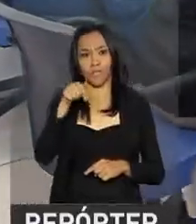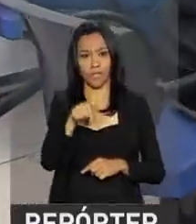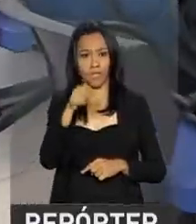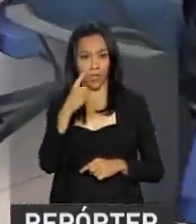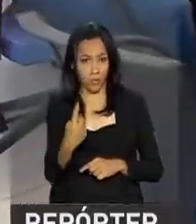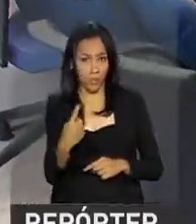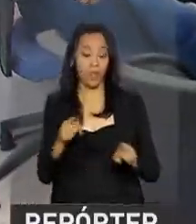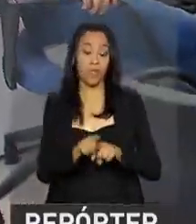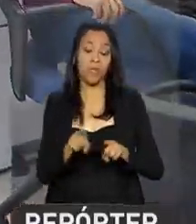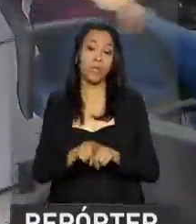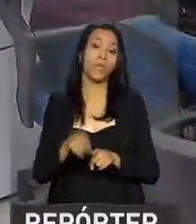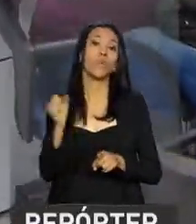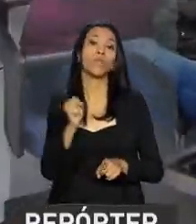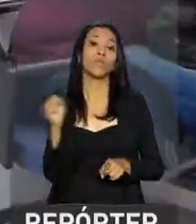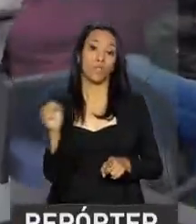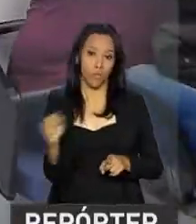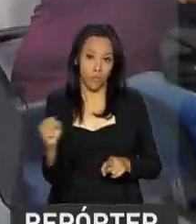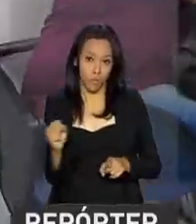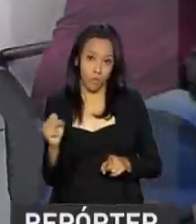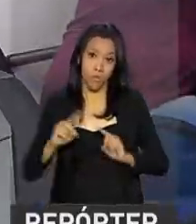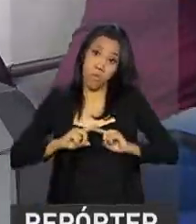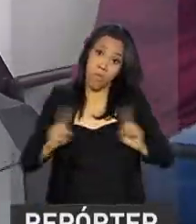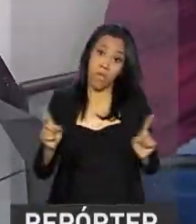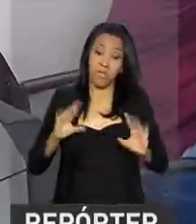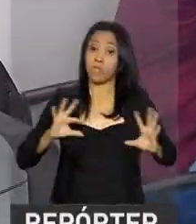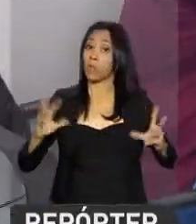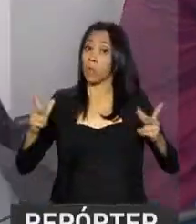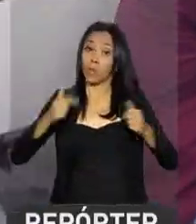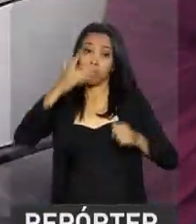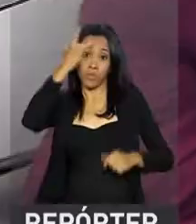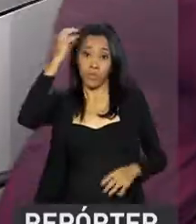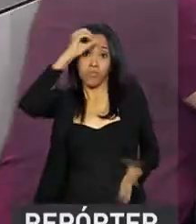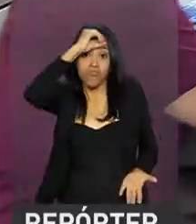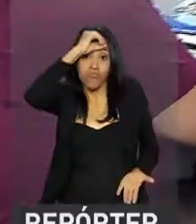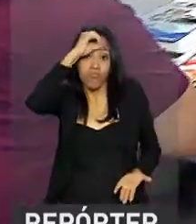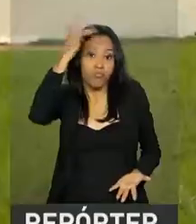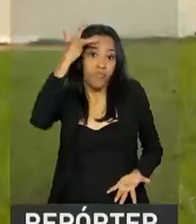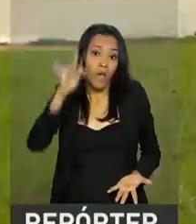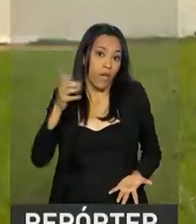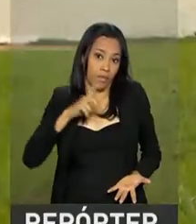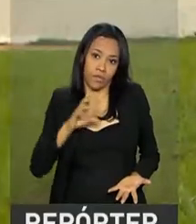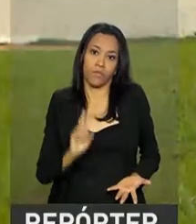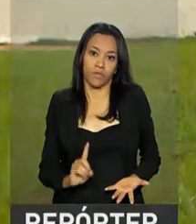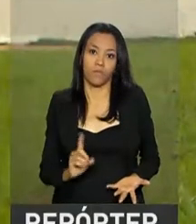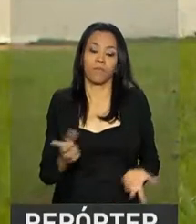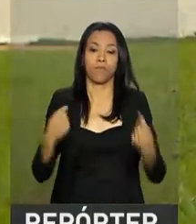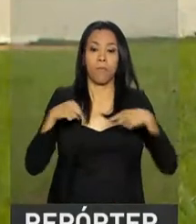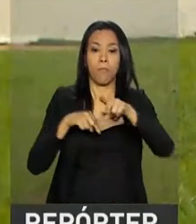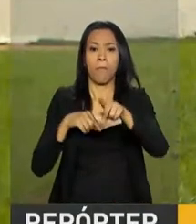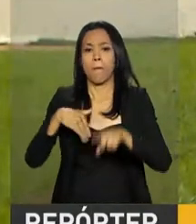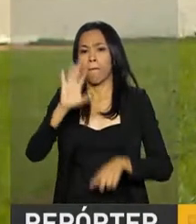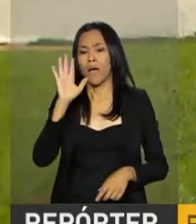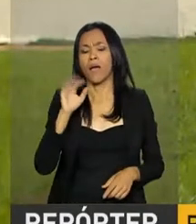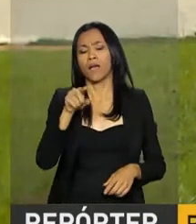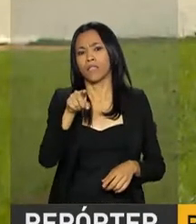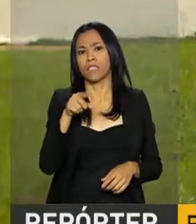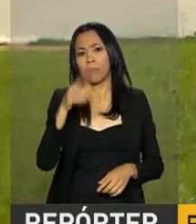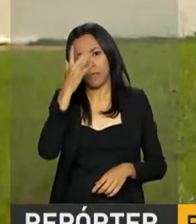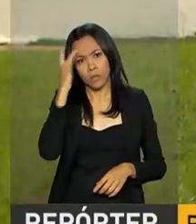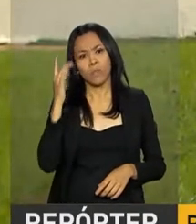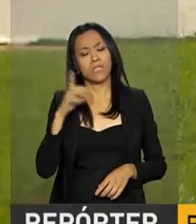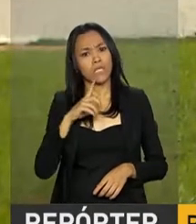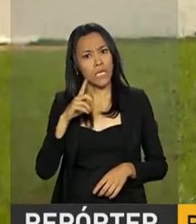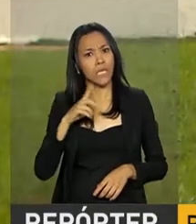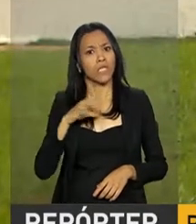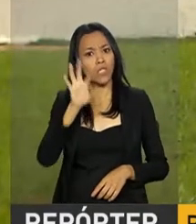1988 mas nem todas as pessoas sabem que têm direito ao benefício mais de 8 milhões de trabalhadores brasileiros têm direito